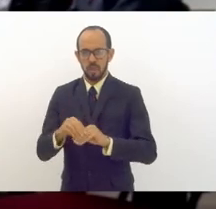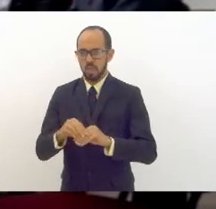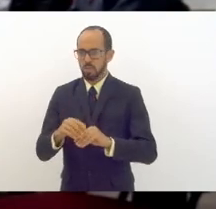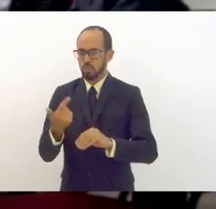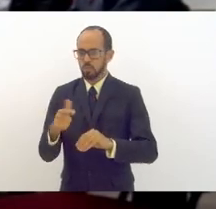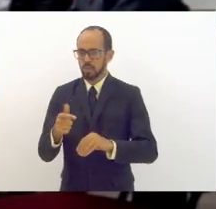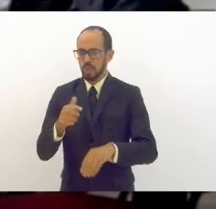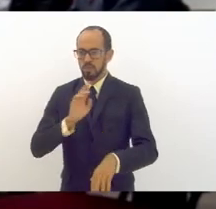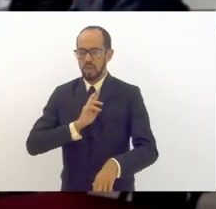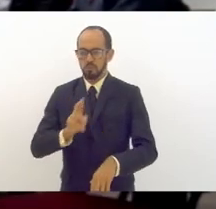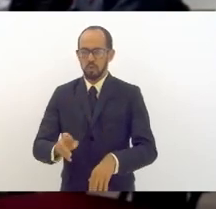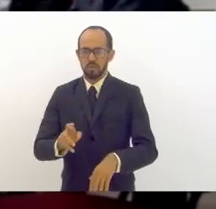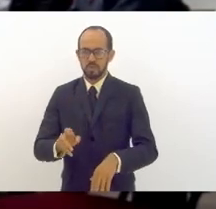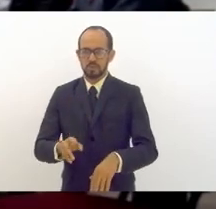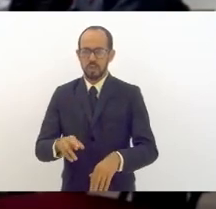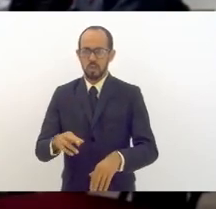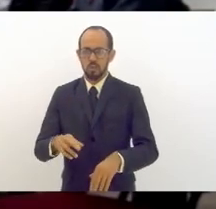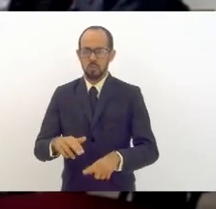por resultado.